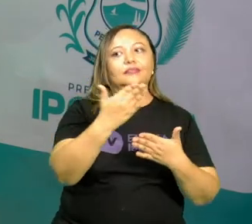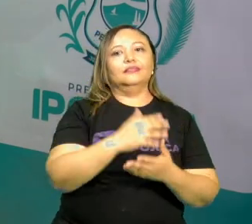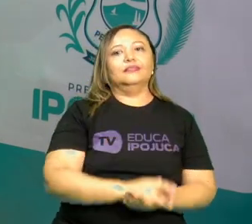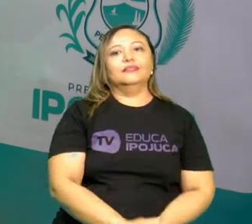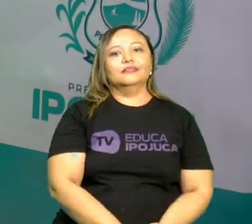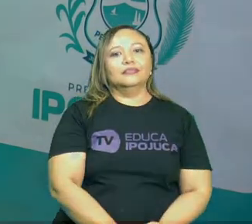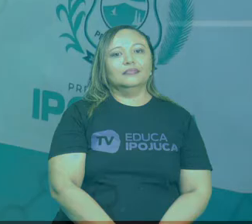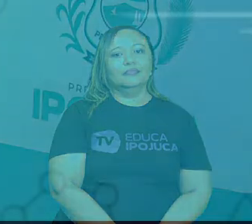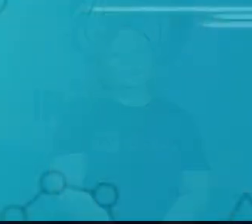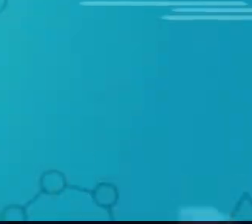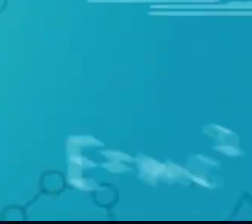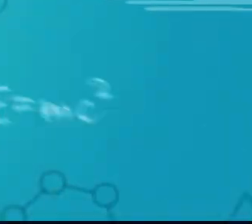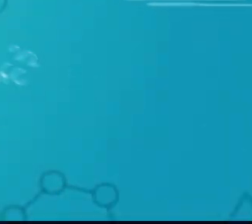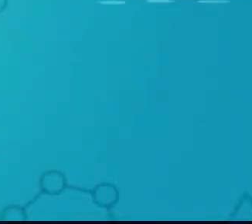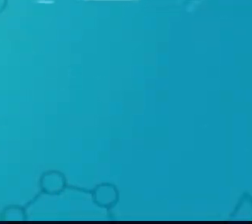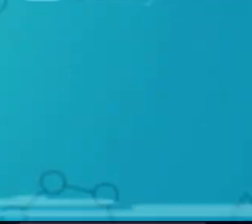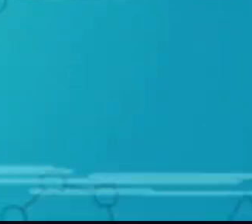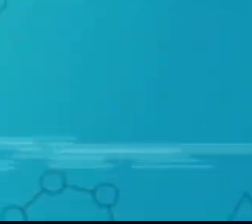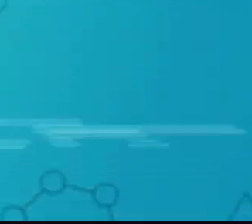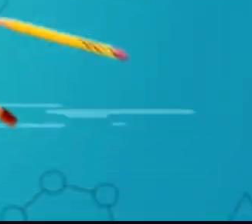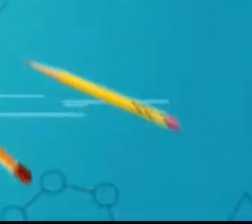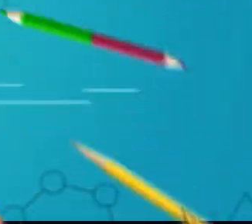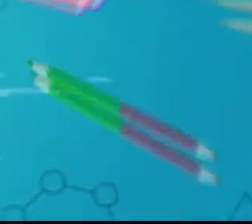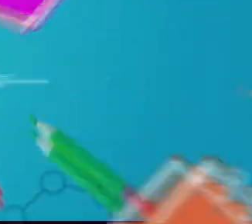próxima aula. a